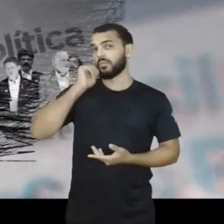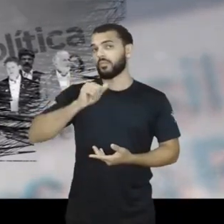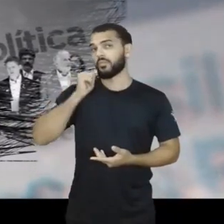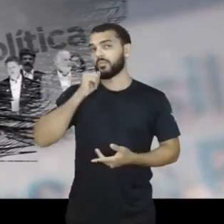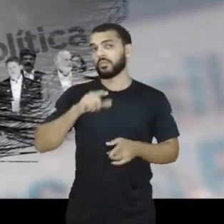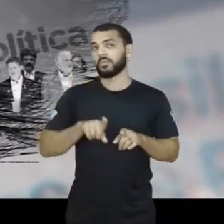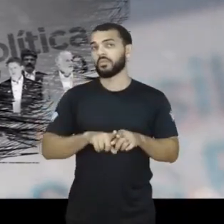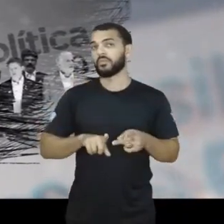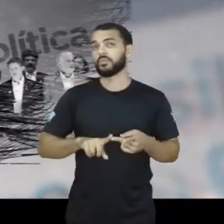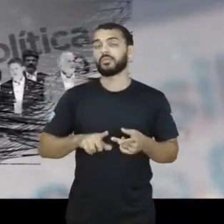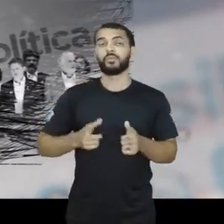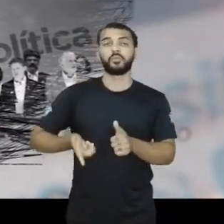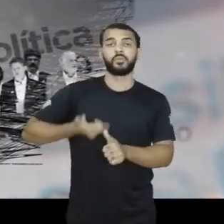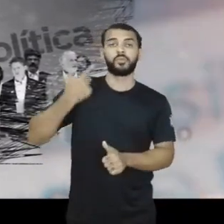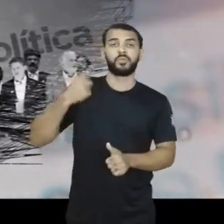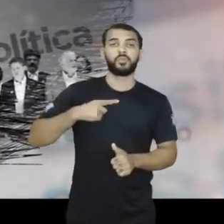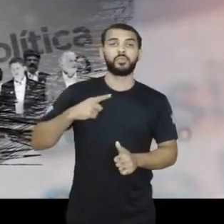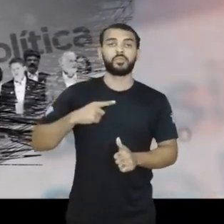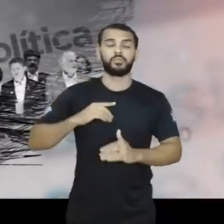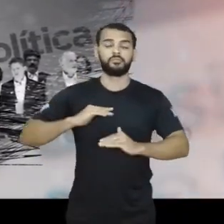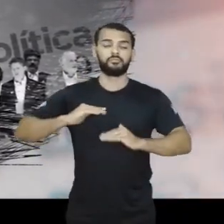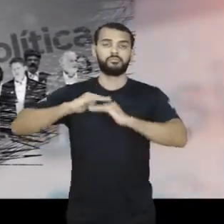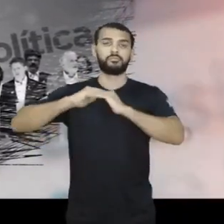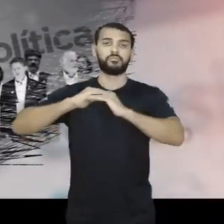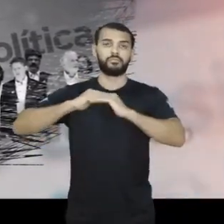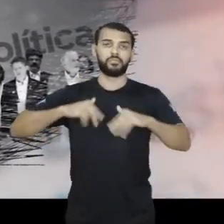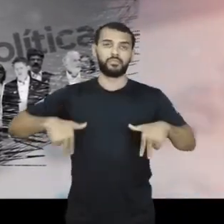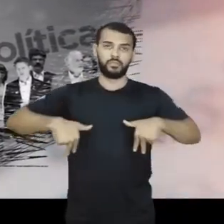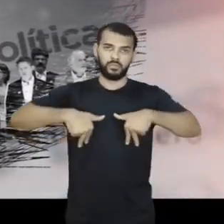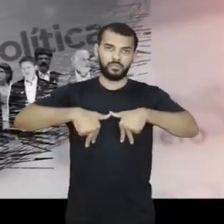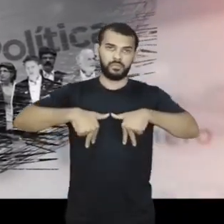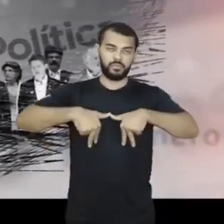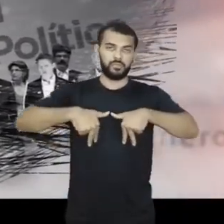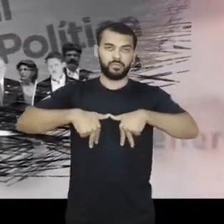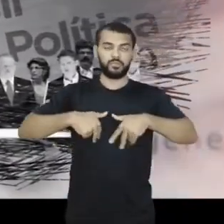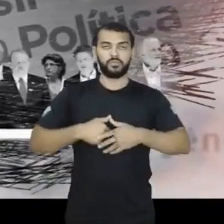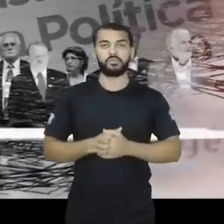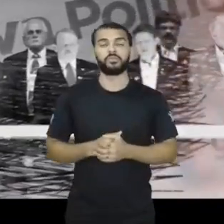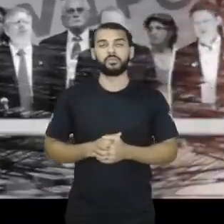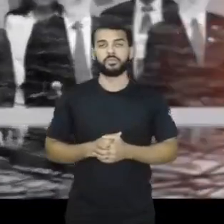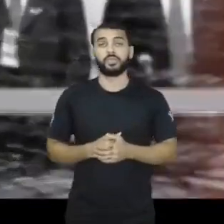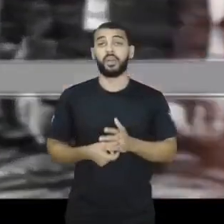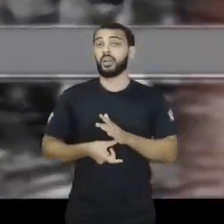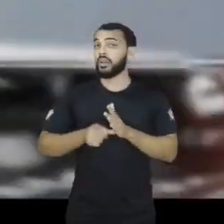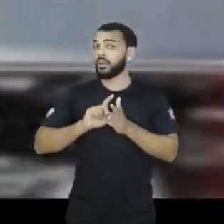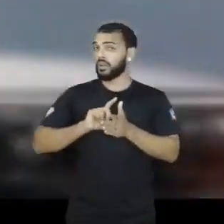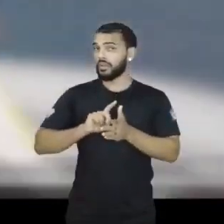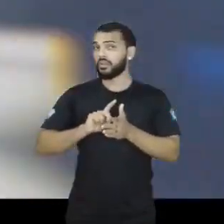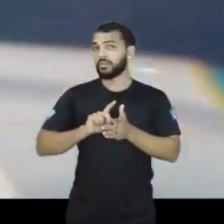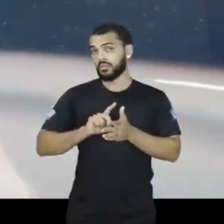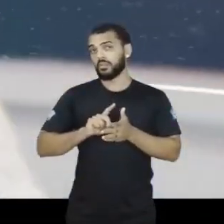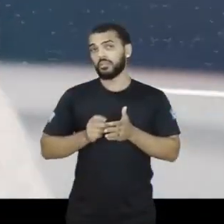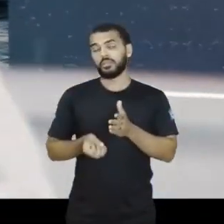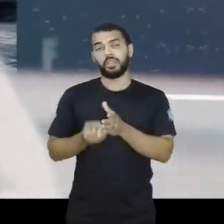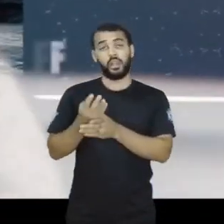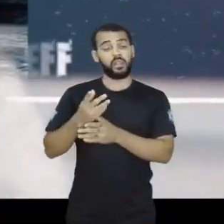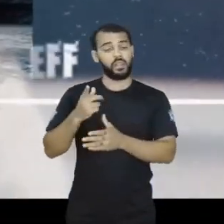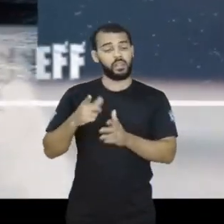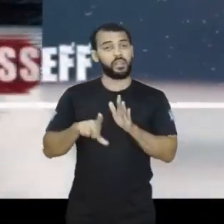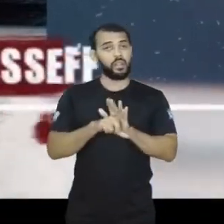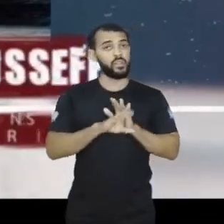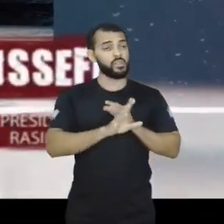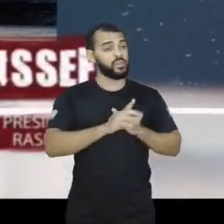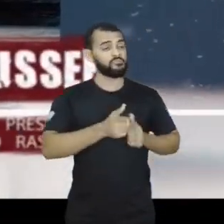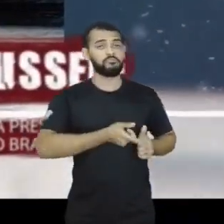foi o primeiro a ter paridade de gênero neste cargo. Tudo isso antes mesmo de virar lei. A primeira presidenta do Brasil